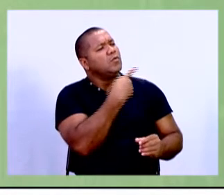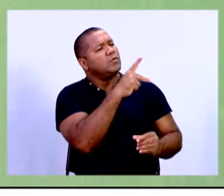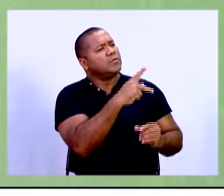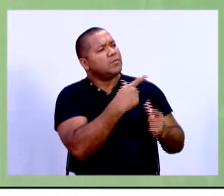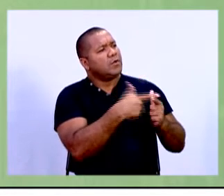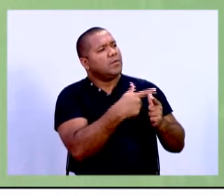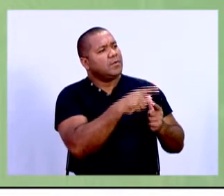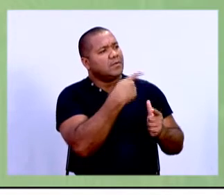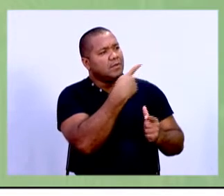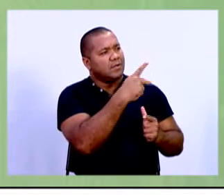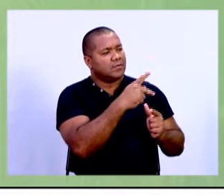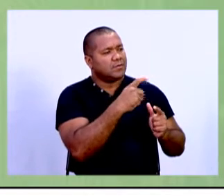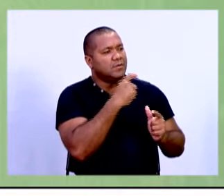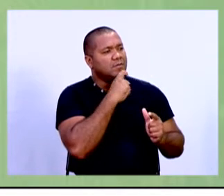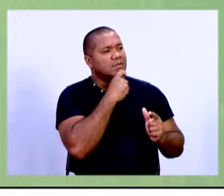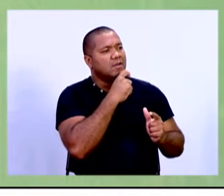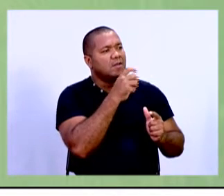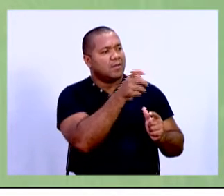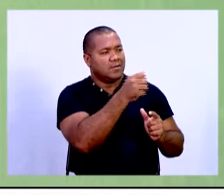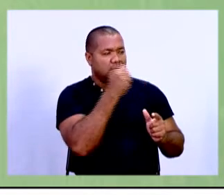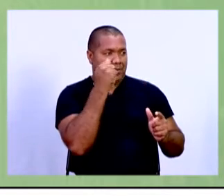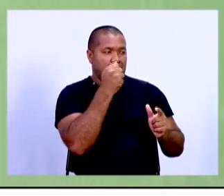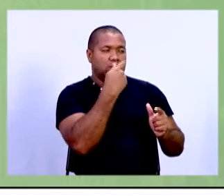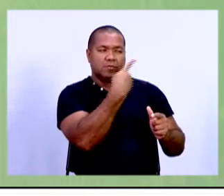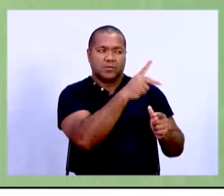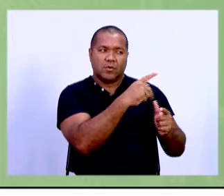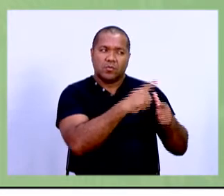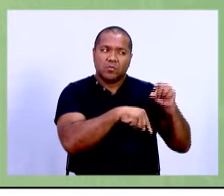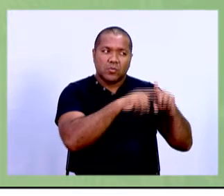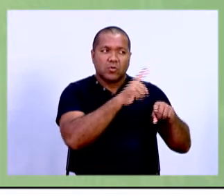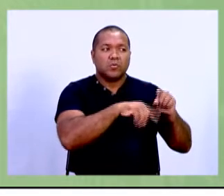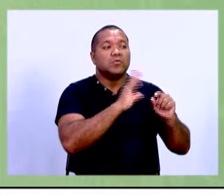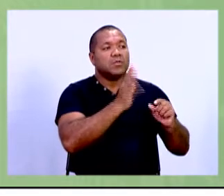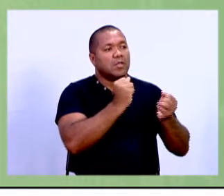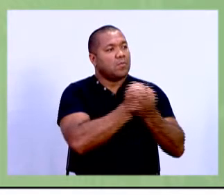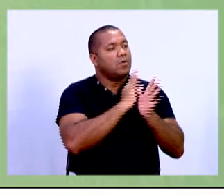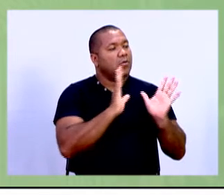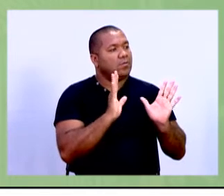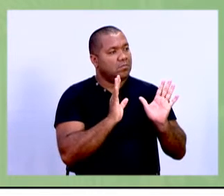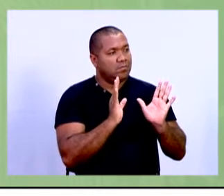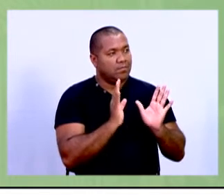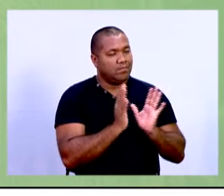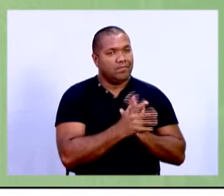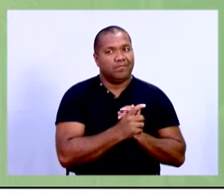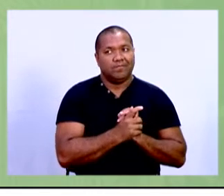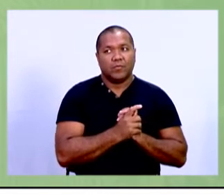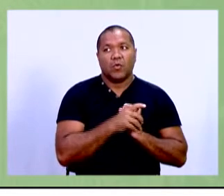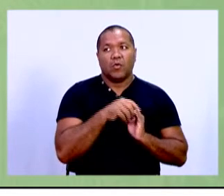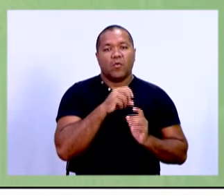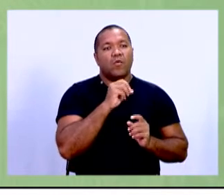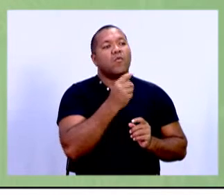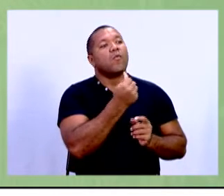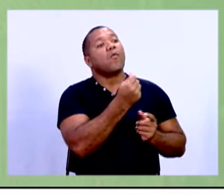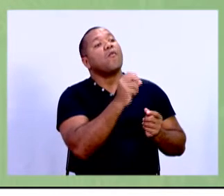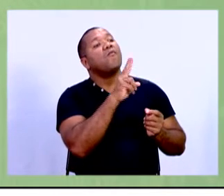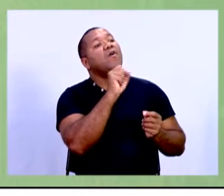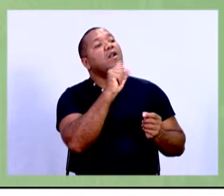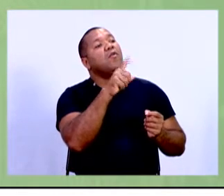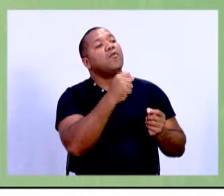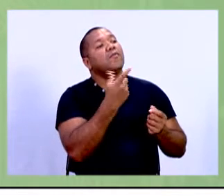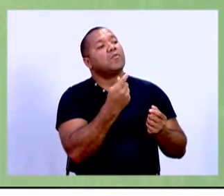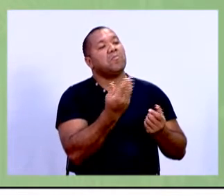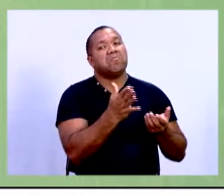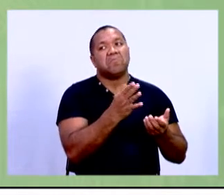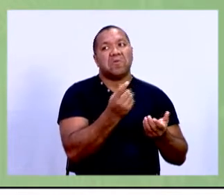frigobar, o seu produto já está pronto. O valor ficou em tal.